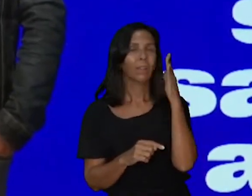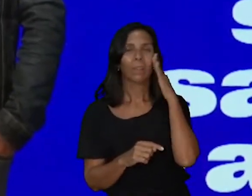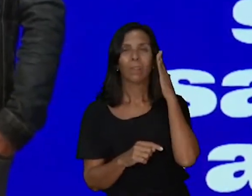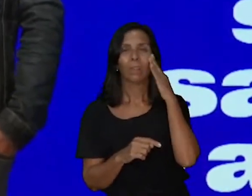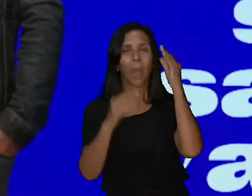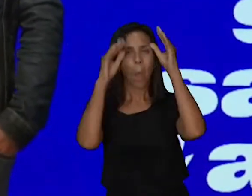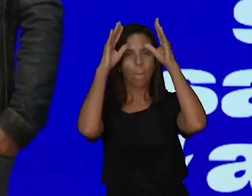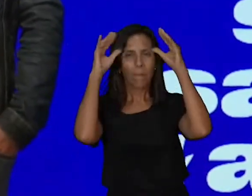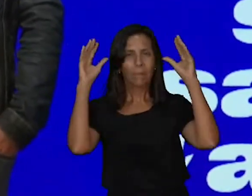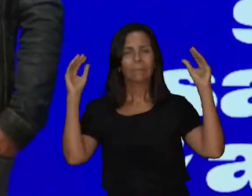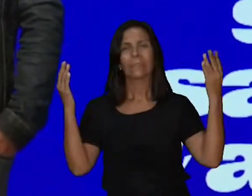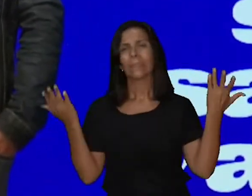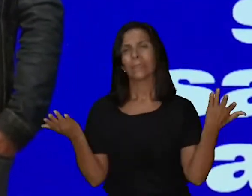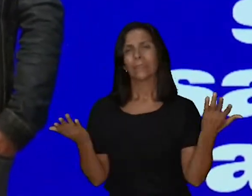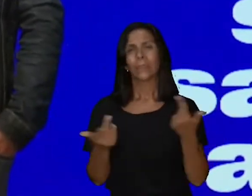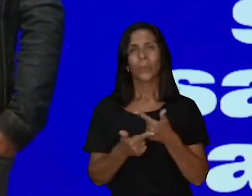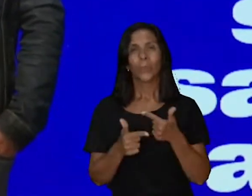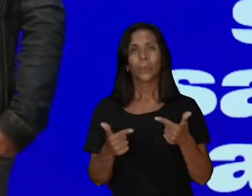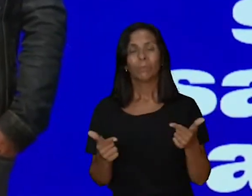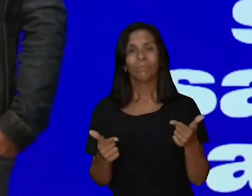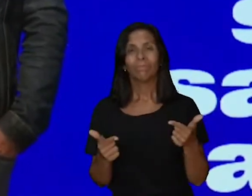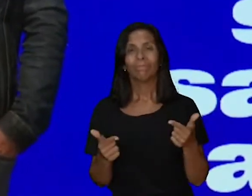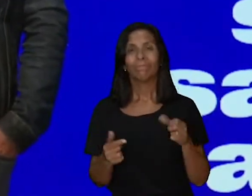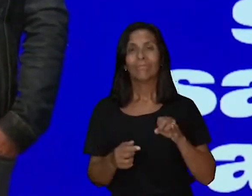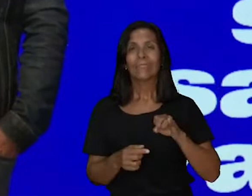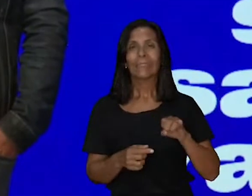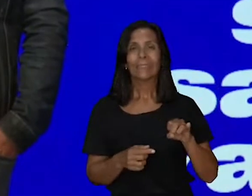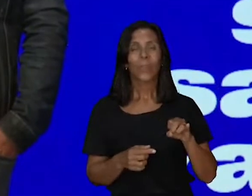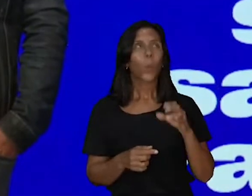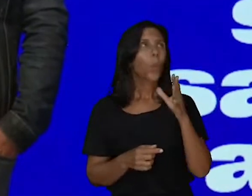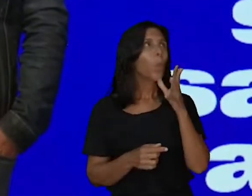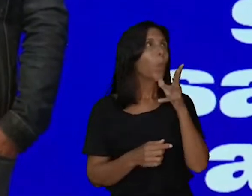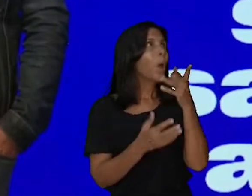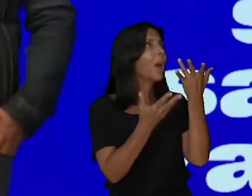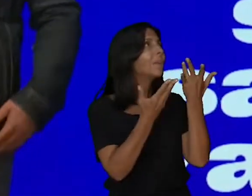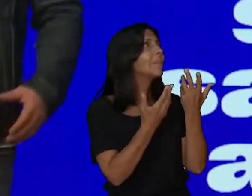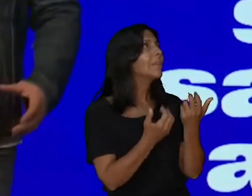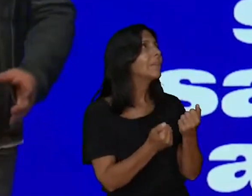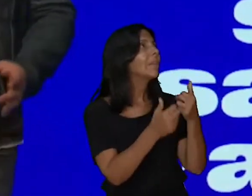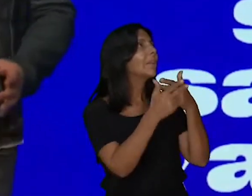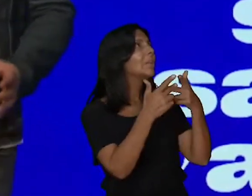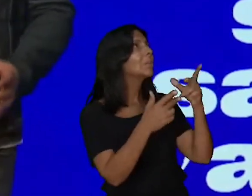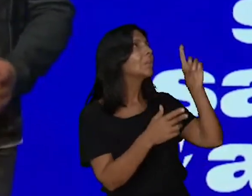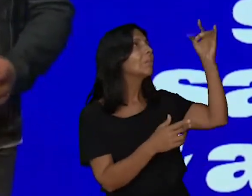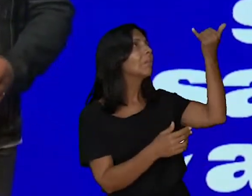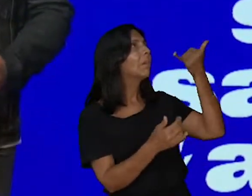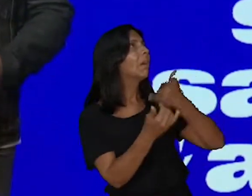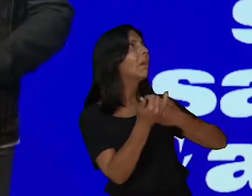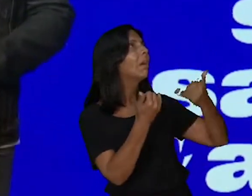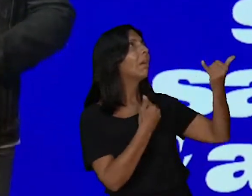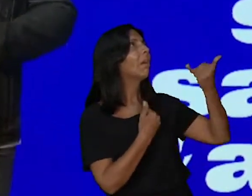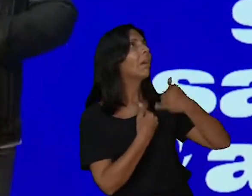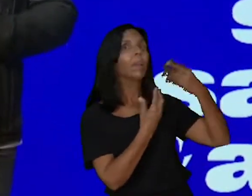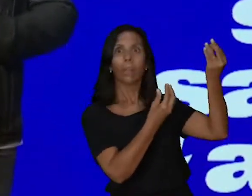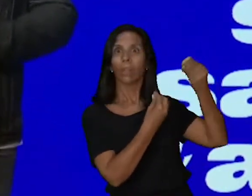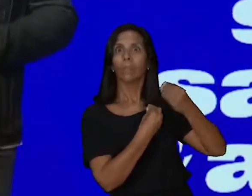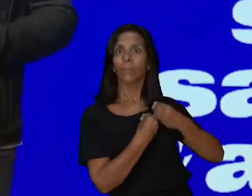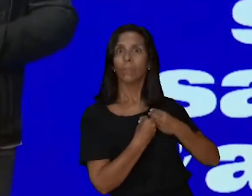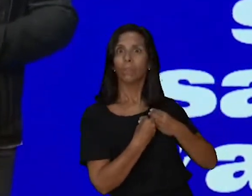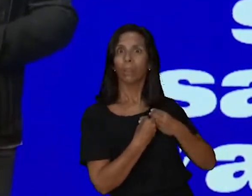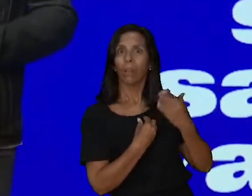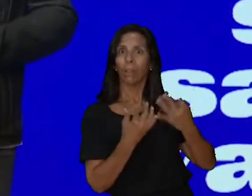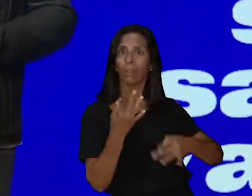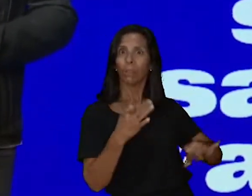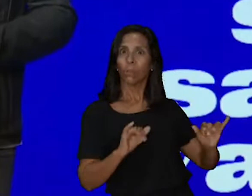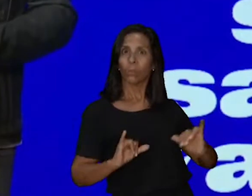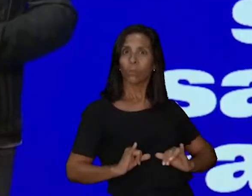Se eu sou aquele que demora para aceitar o que Deus me diz, às vezes Ele manda dor e sofrimento para acelerar o